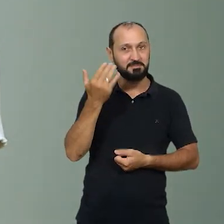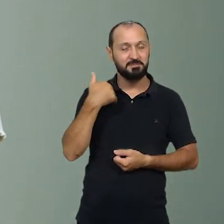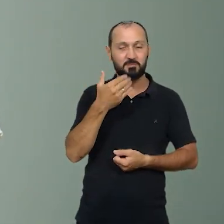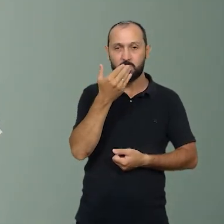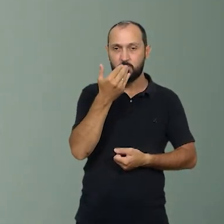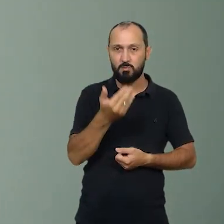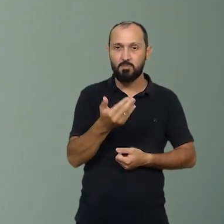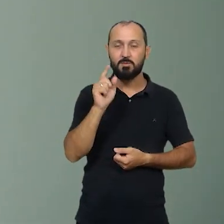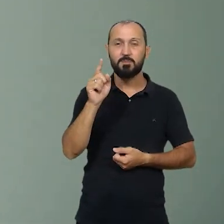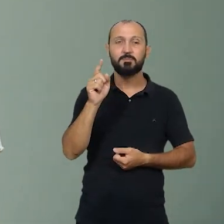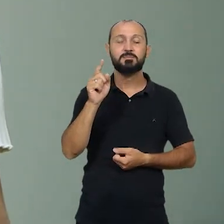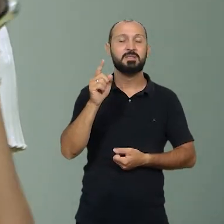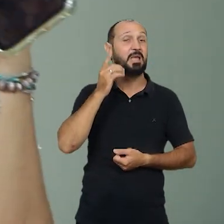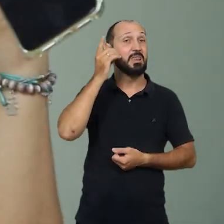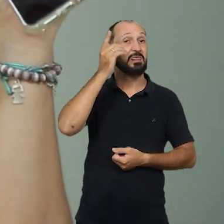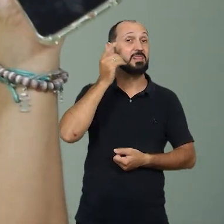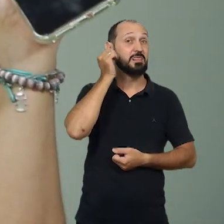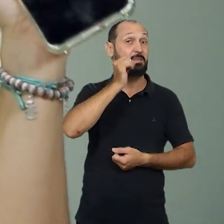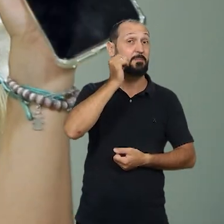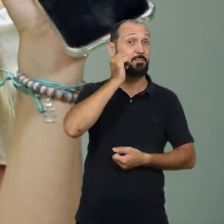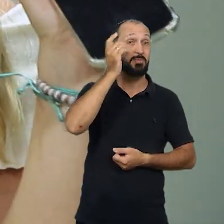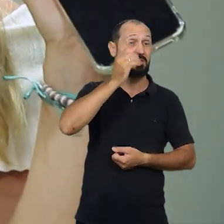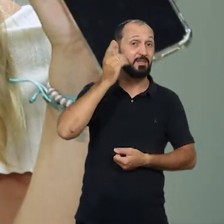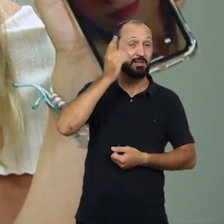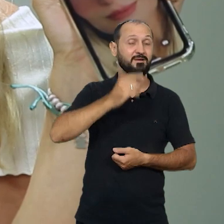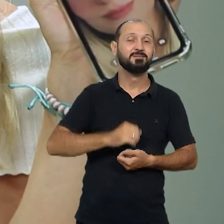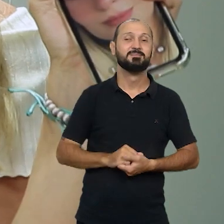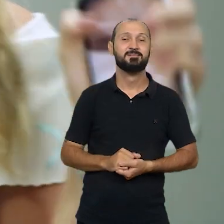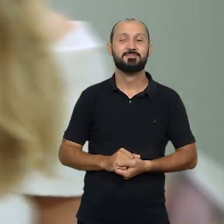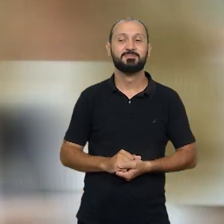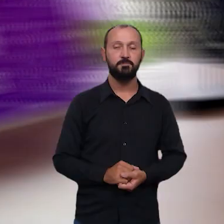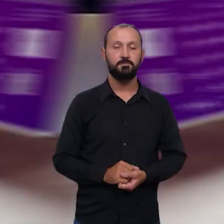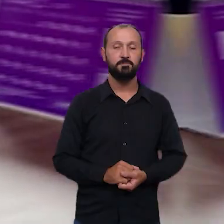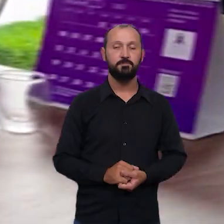mandar, quer participar aqui do Talento Regional, quer mandar seu pedido, mande para